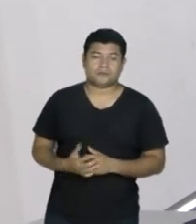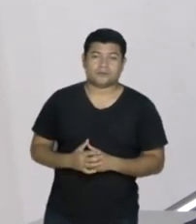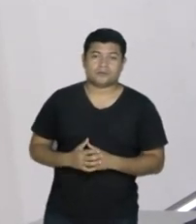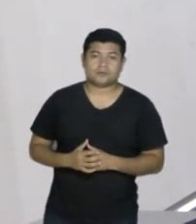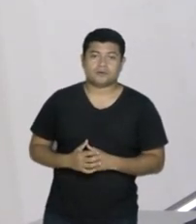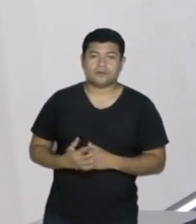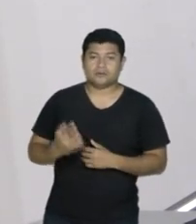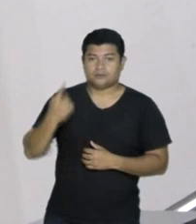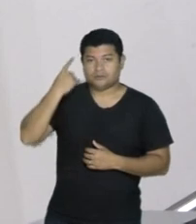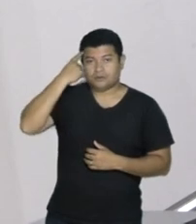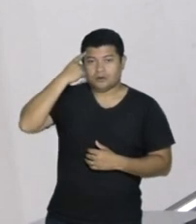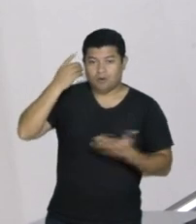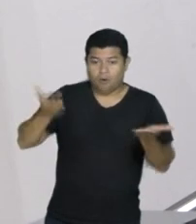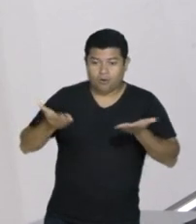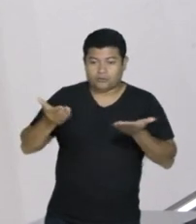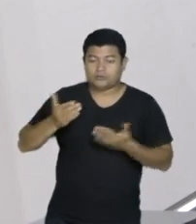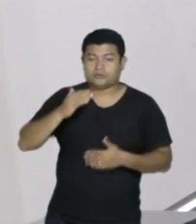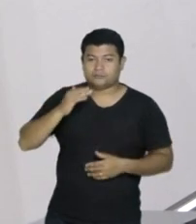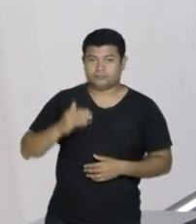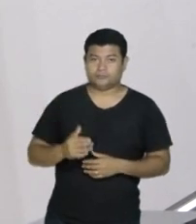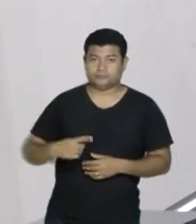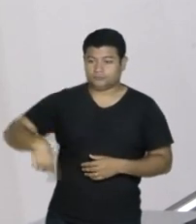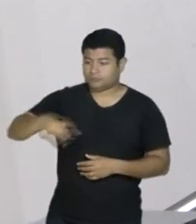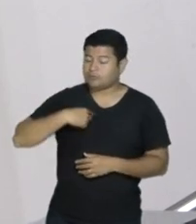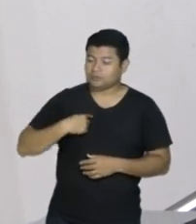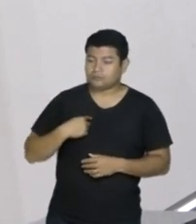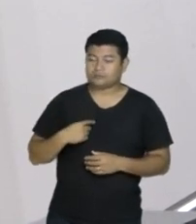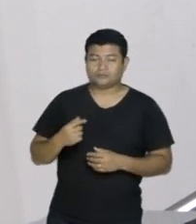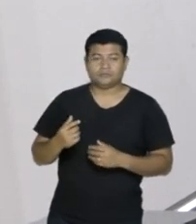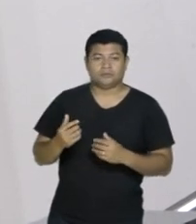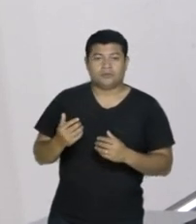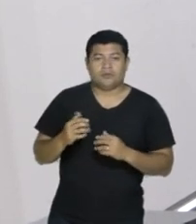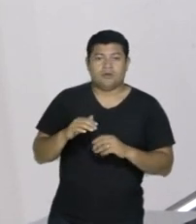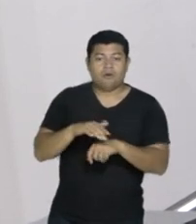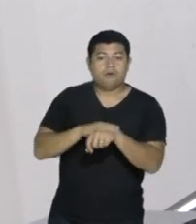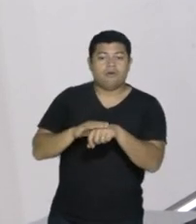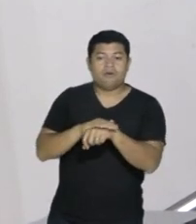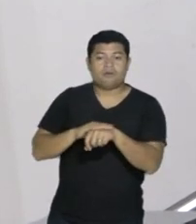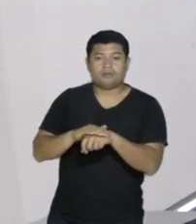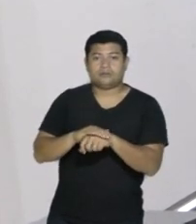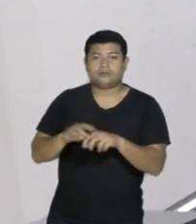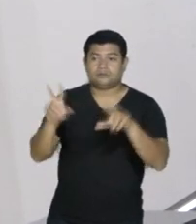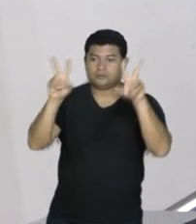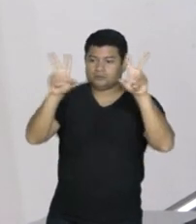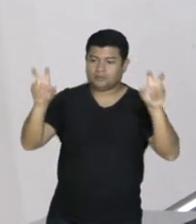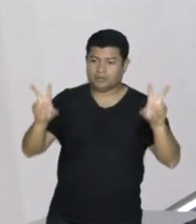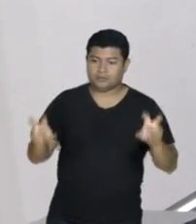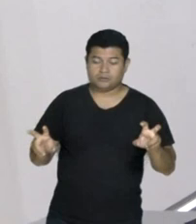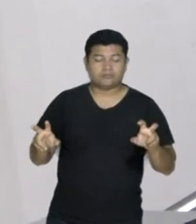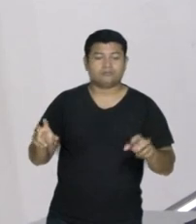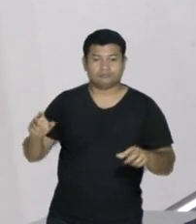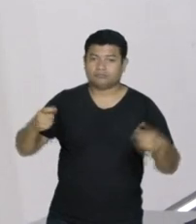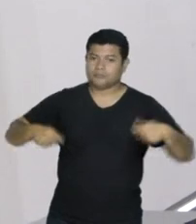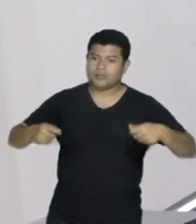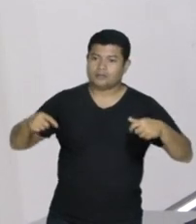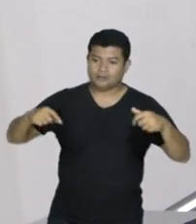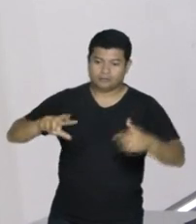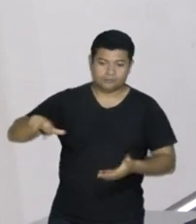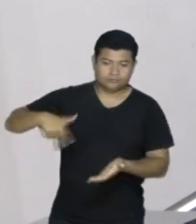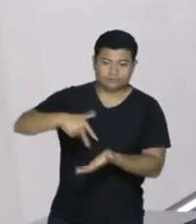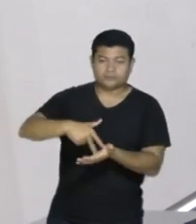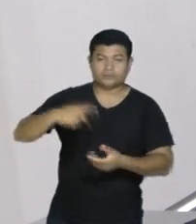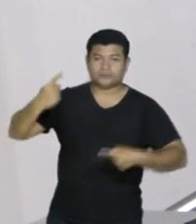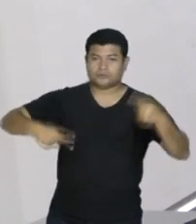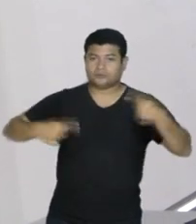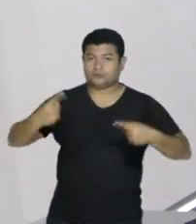no dia de hoje tenho certeza que a gente já vai conversar sobre isso eu acho que são temas que tem que trazer para casa né fora o